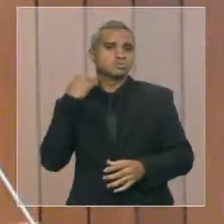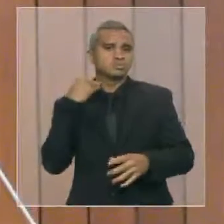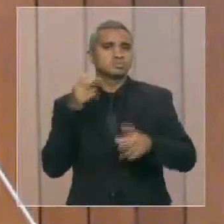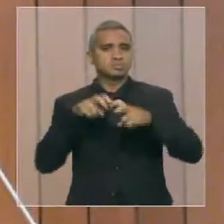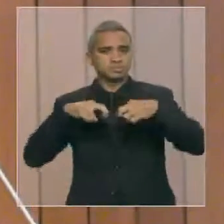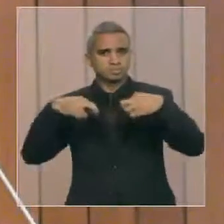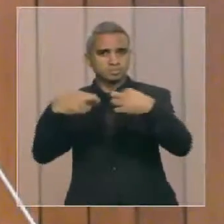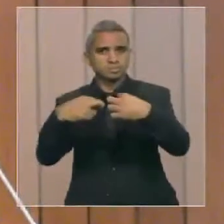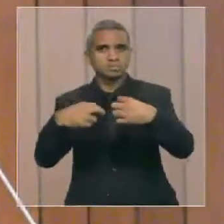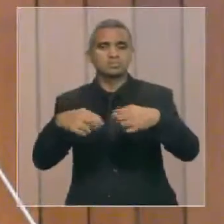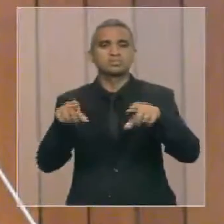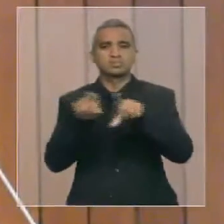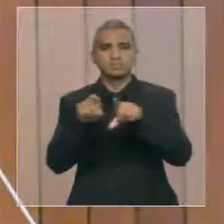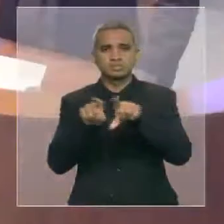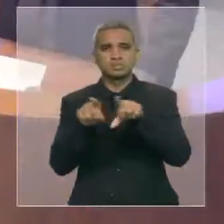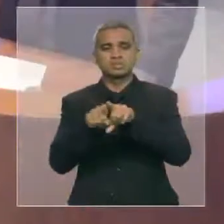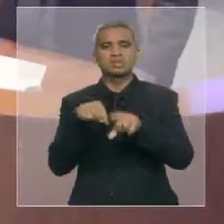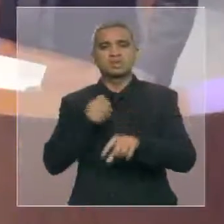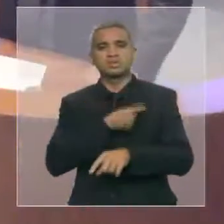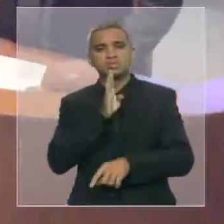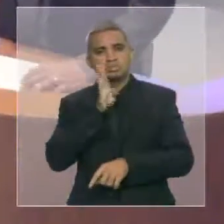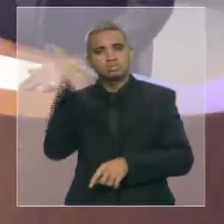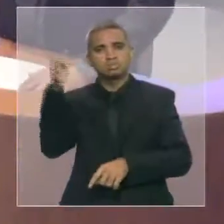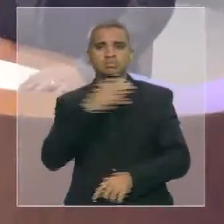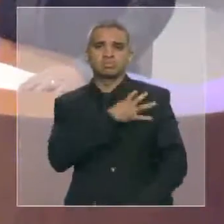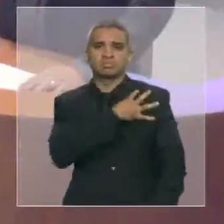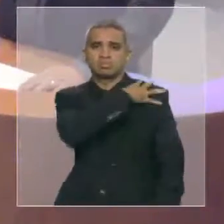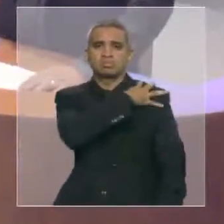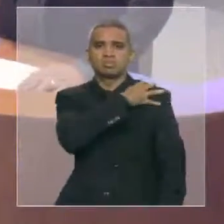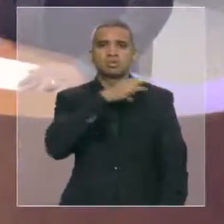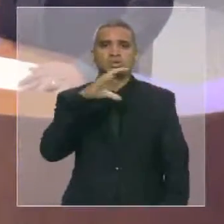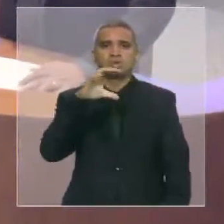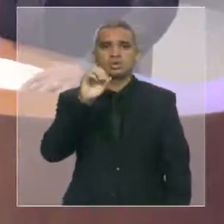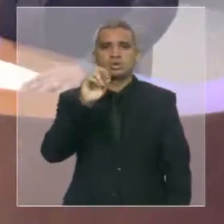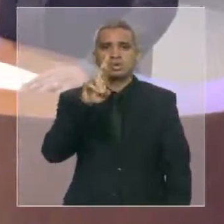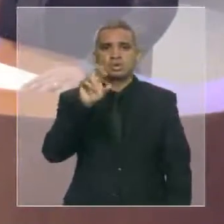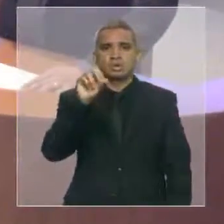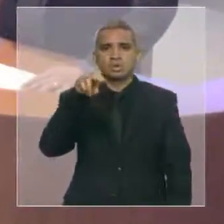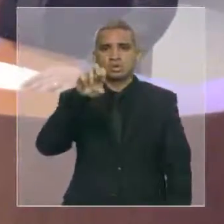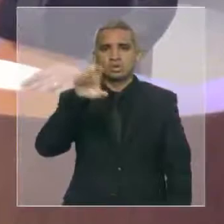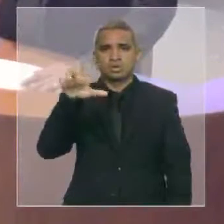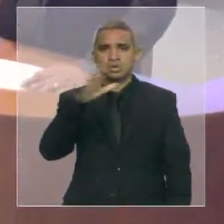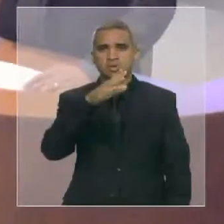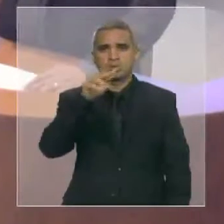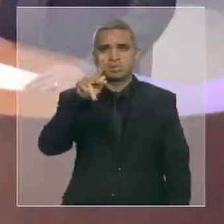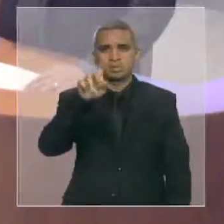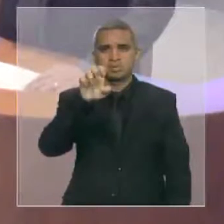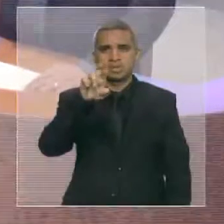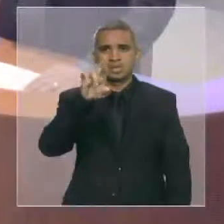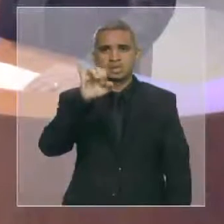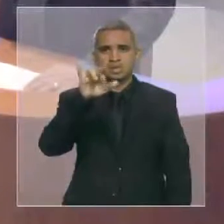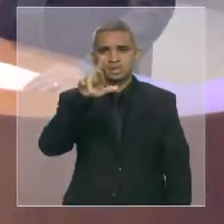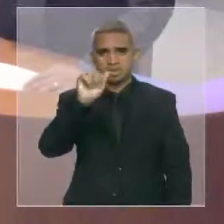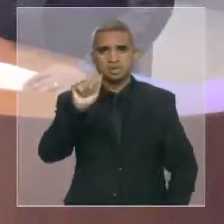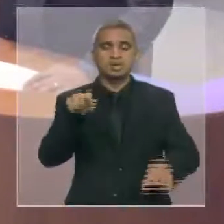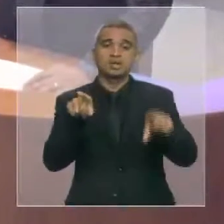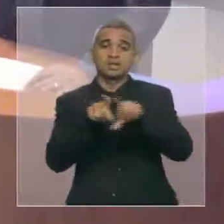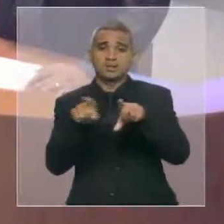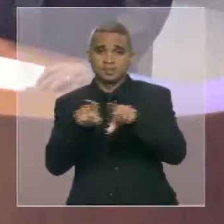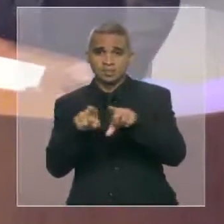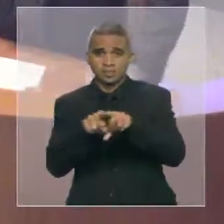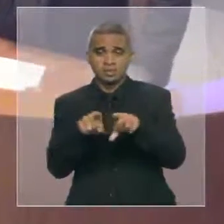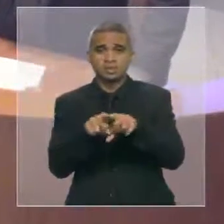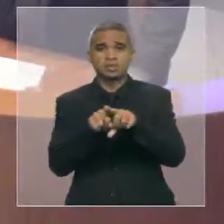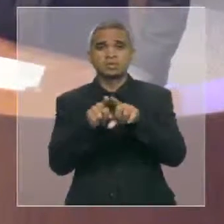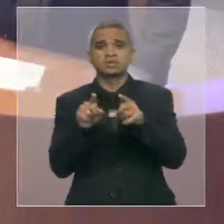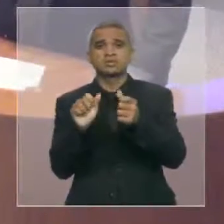comandante-geral da Polícia Militar, Coronel Pereira, também com a diretoria do Sindicato dos Bancários. E amanhã